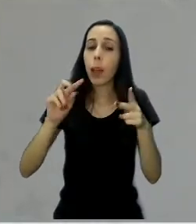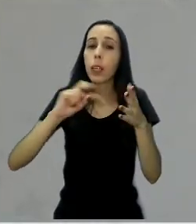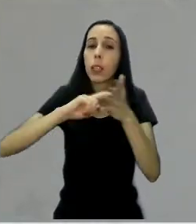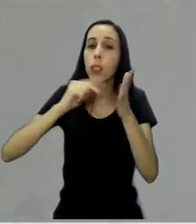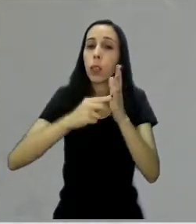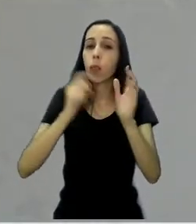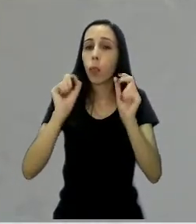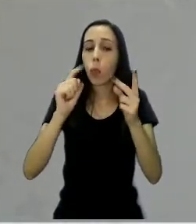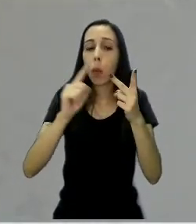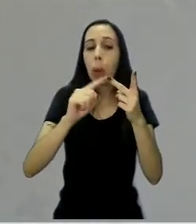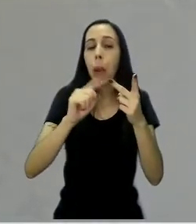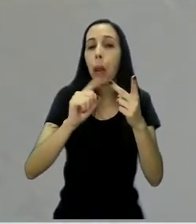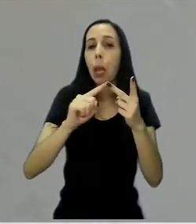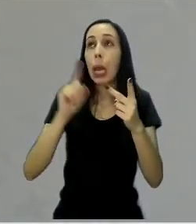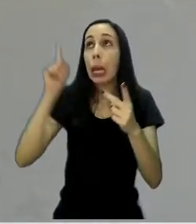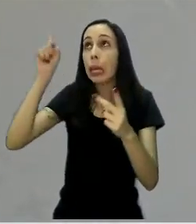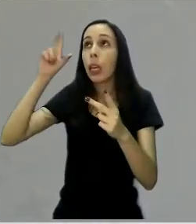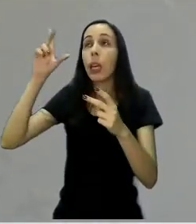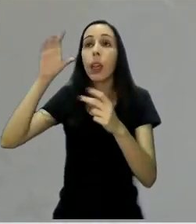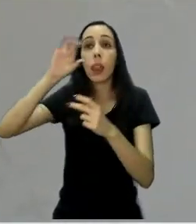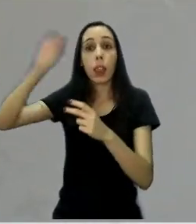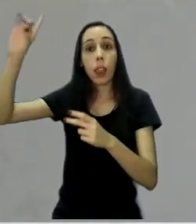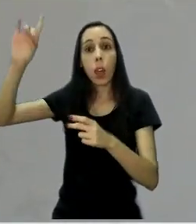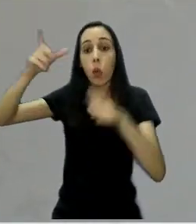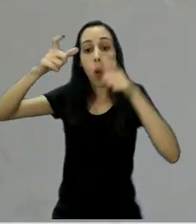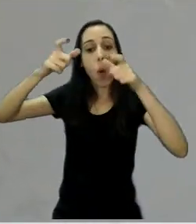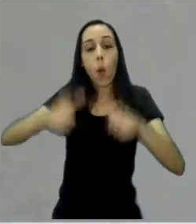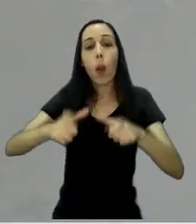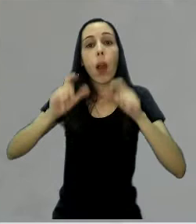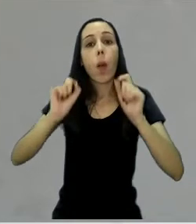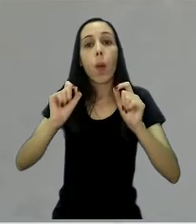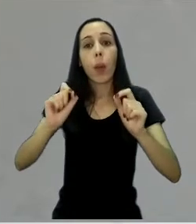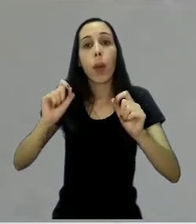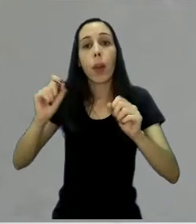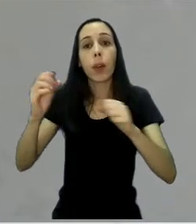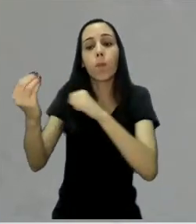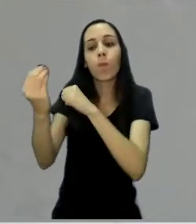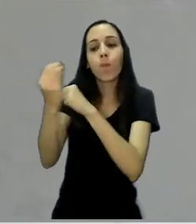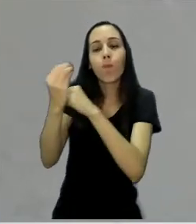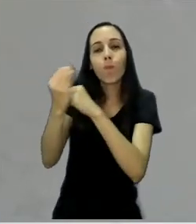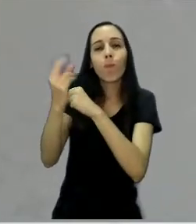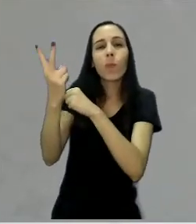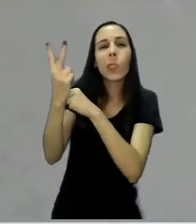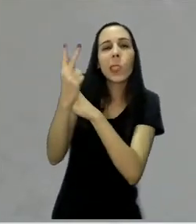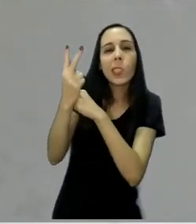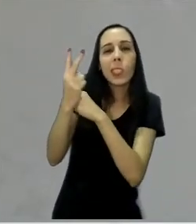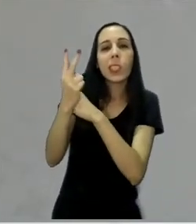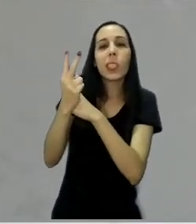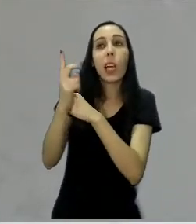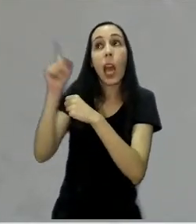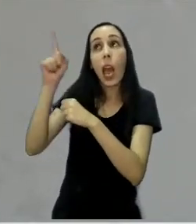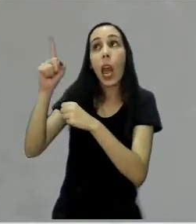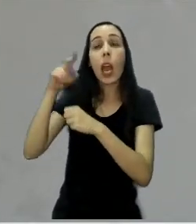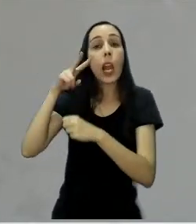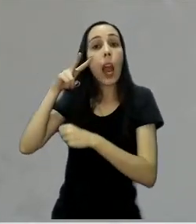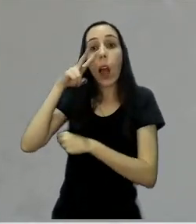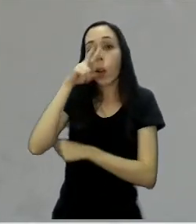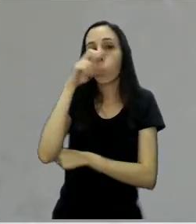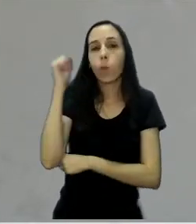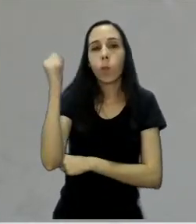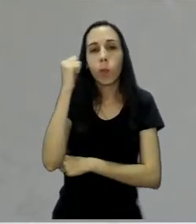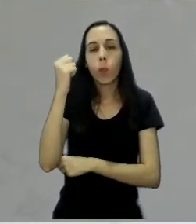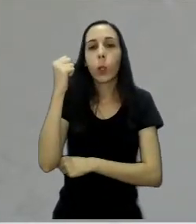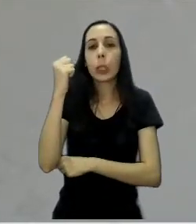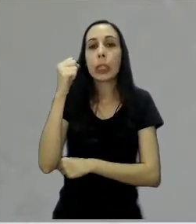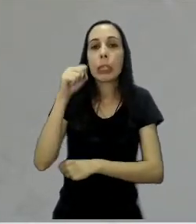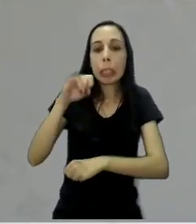significa também que Deus é o lugar da nossa proteção. Ele é a força encontrada nos momentos